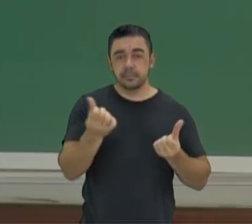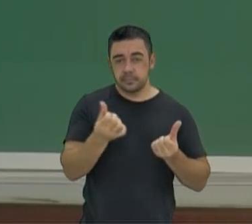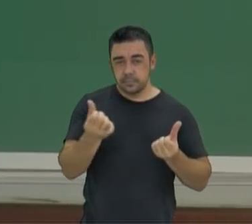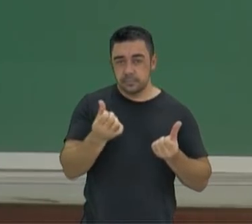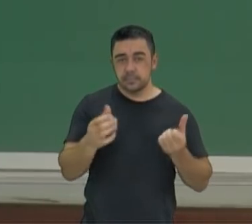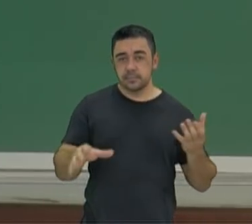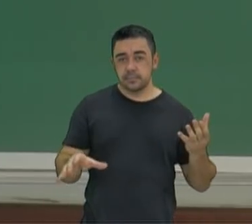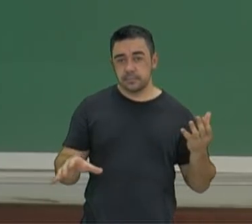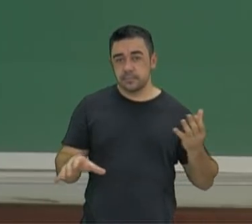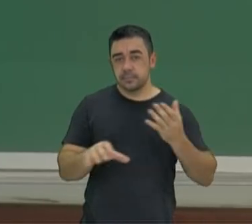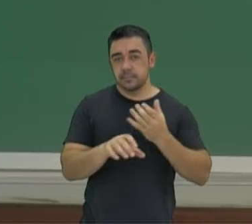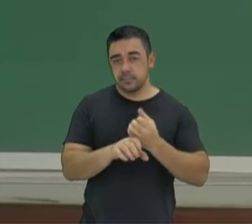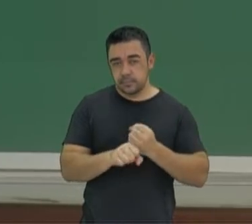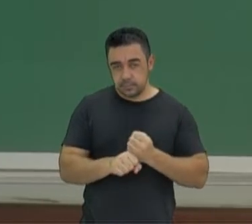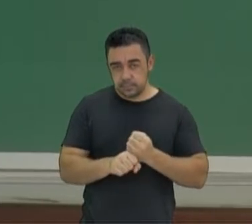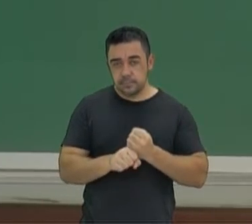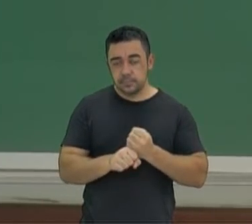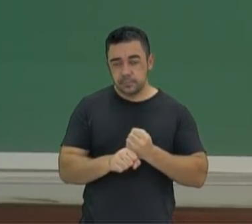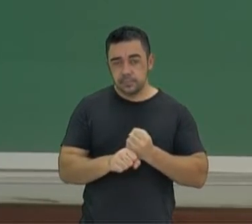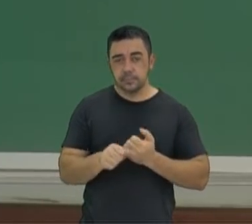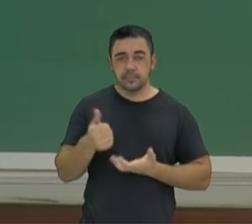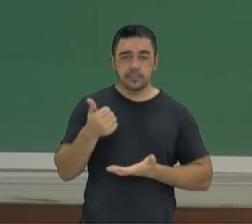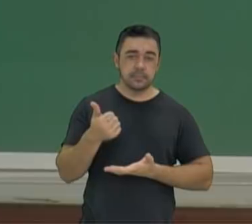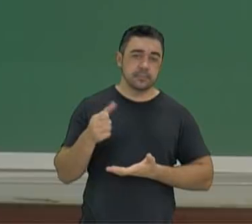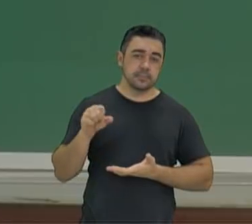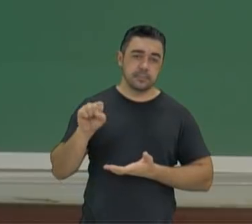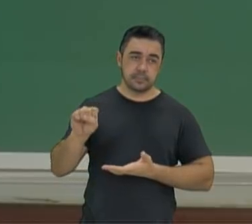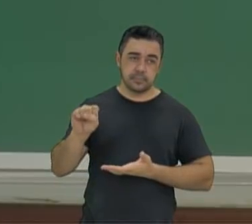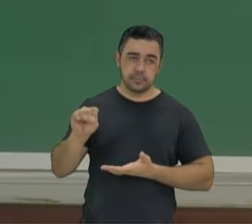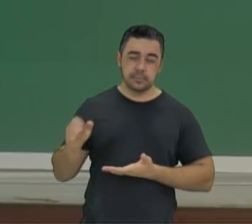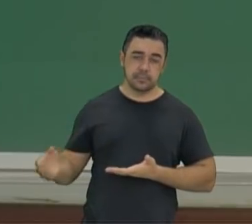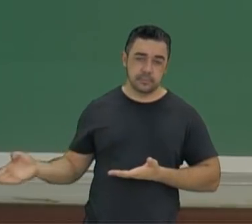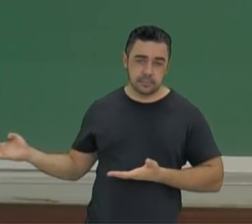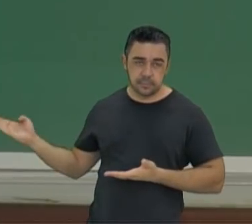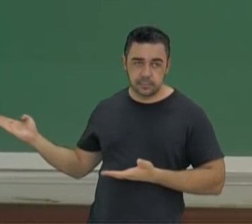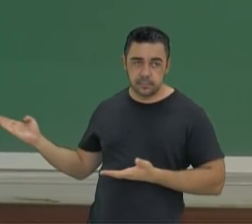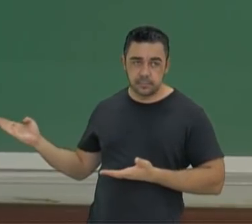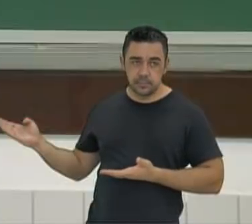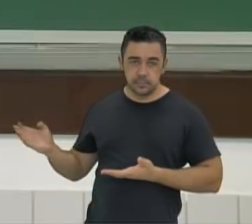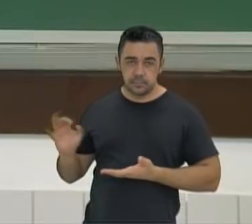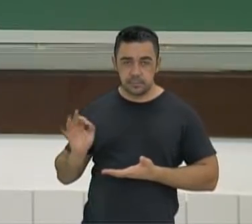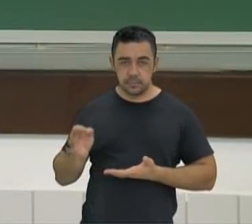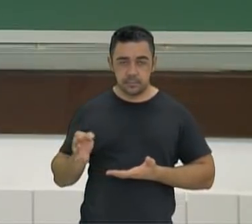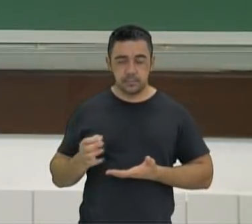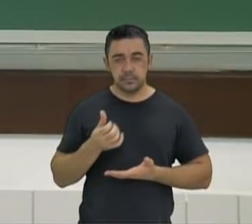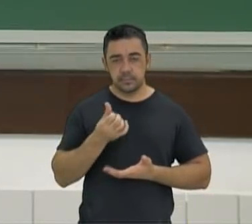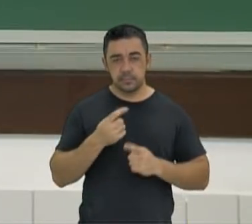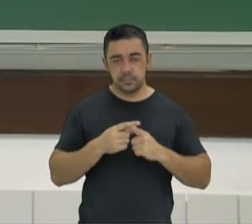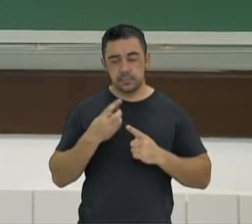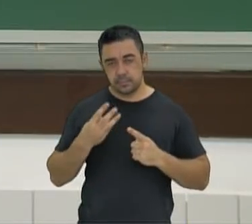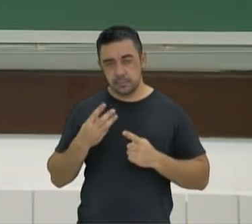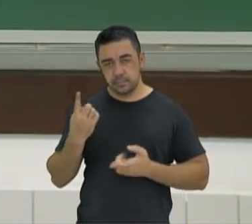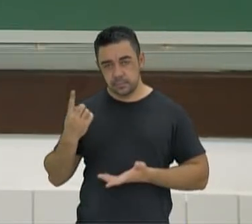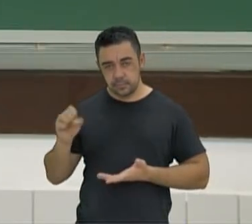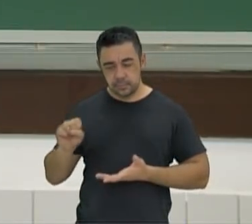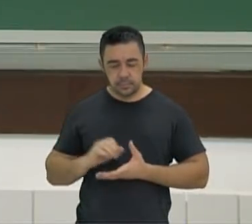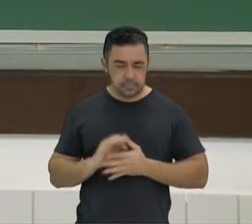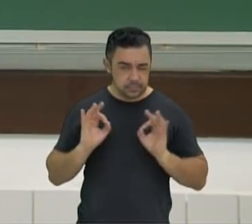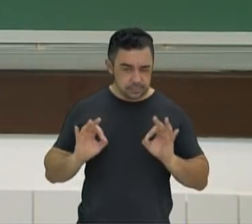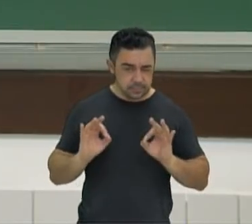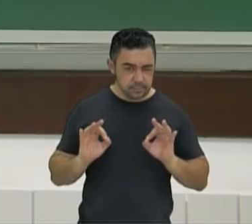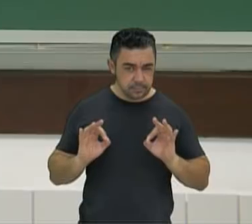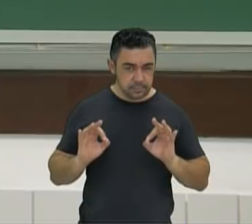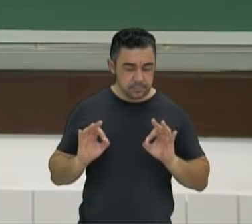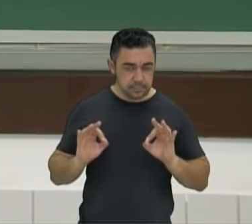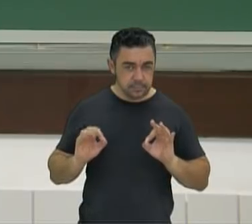superior e 6 nas laterais. Então, eu vou ter 18, porque 6 vezes 3, 18. Tudo bem,